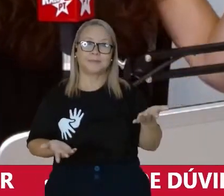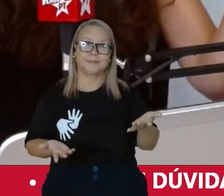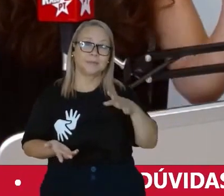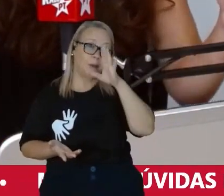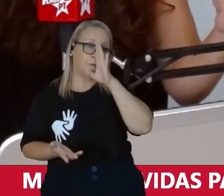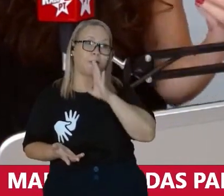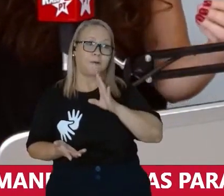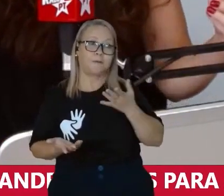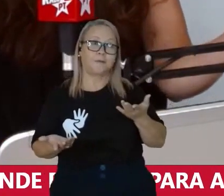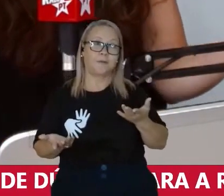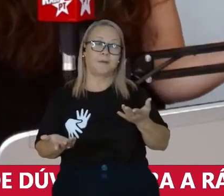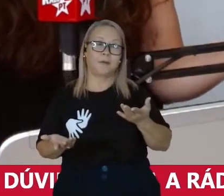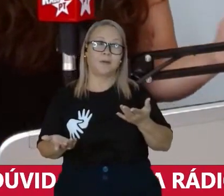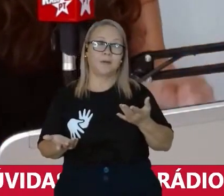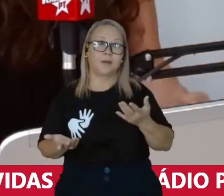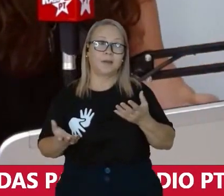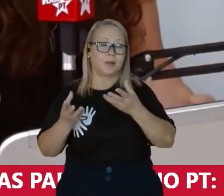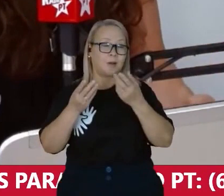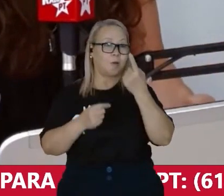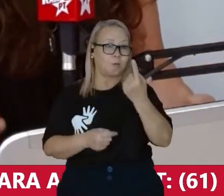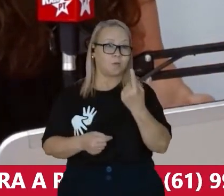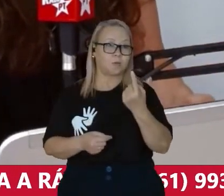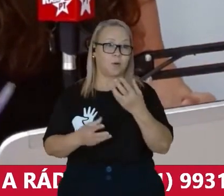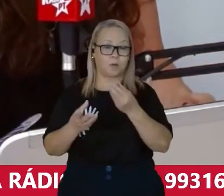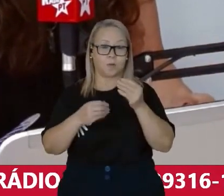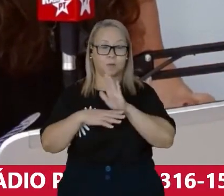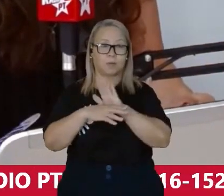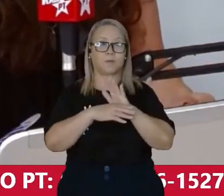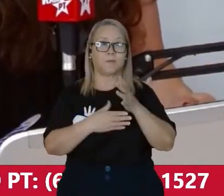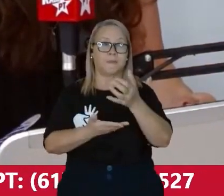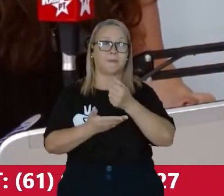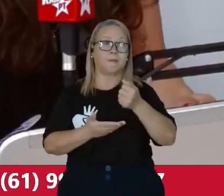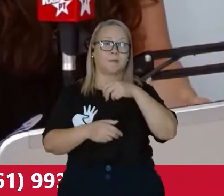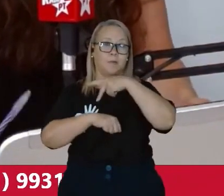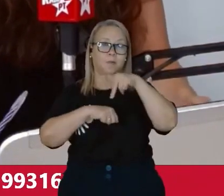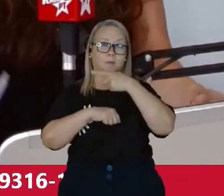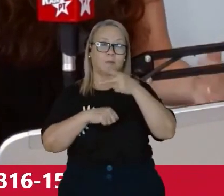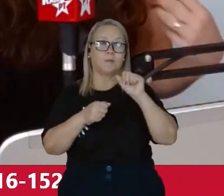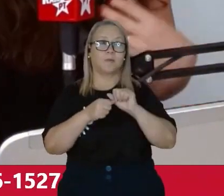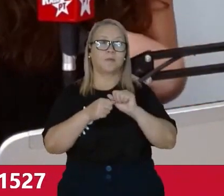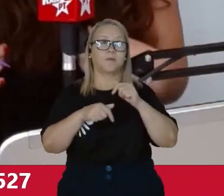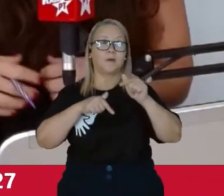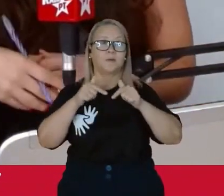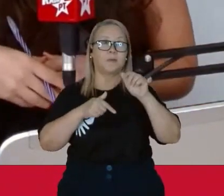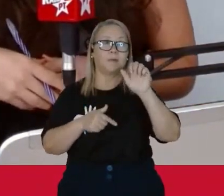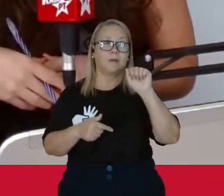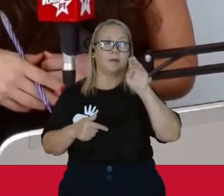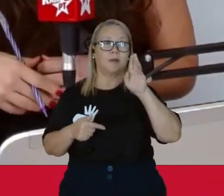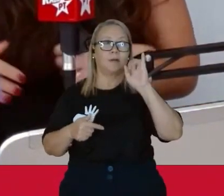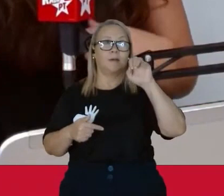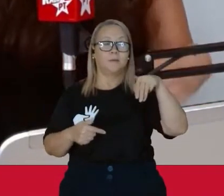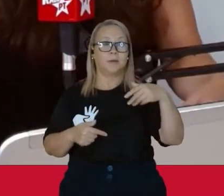já falou que ele é um só com muitos colaboradores, né? Salva o país, faz o trabalho da BIM e ainda consola a gente quando a gente